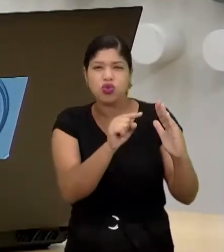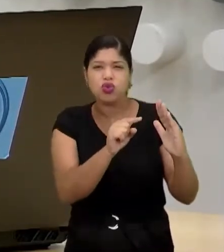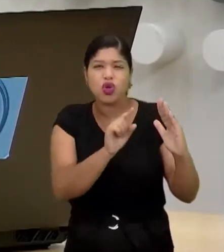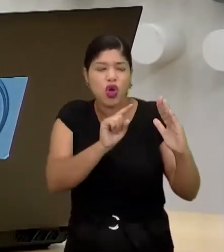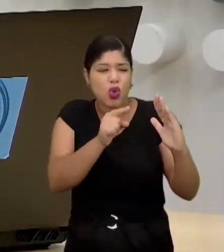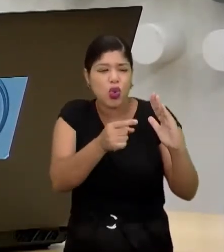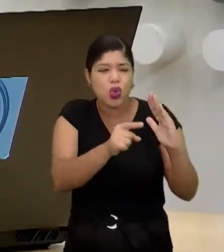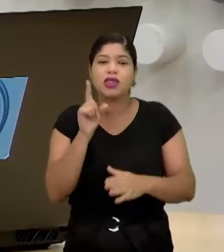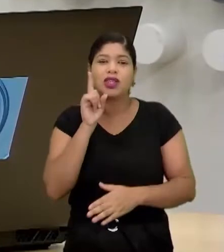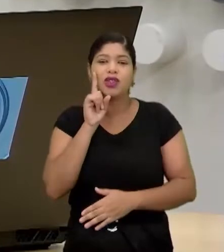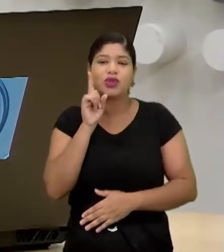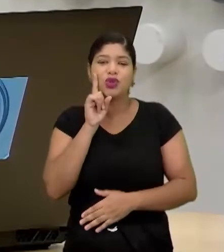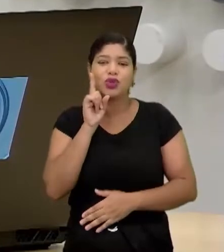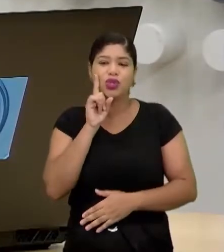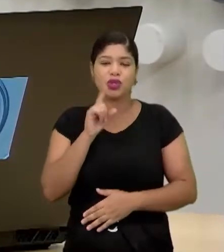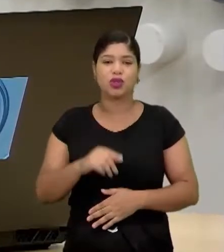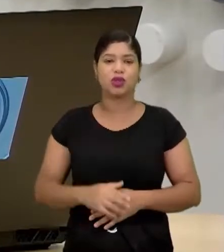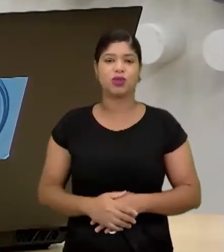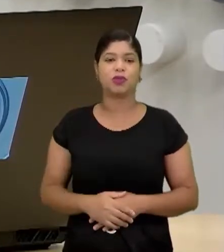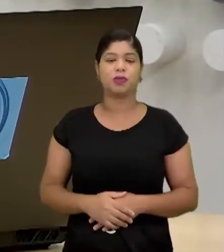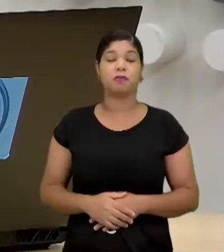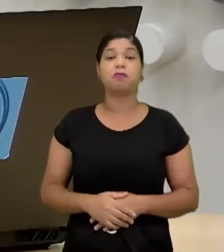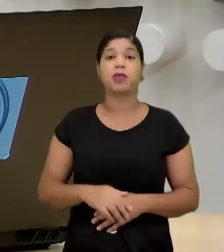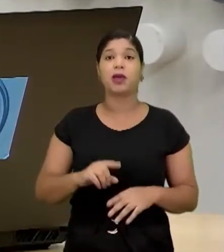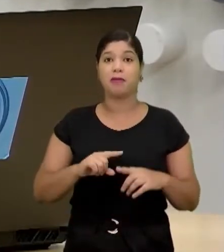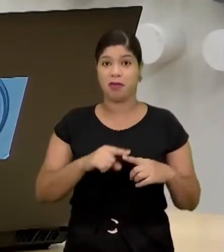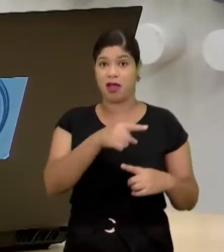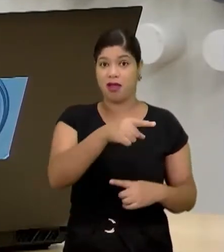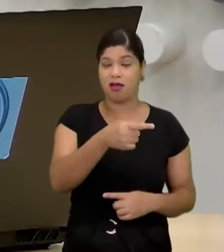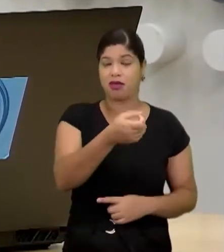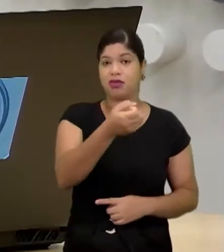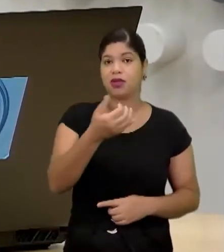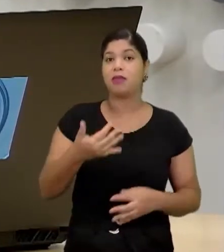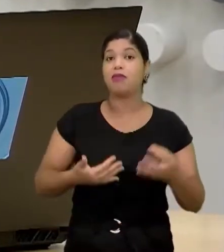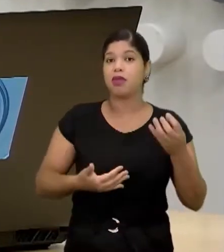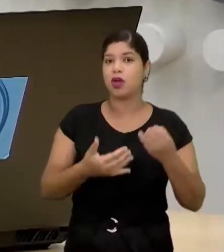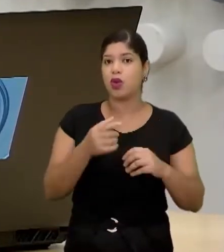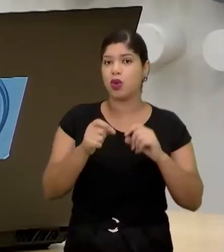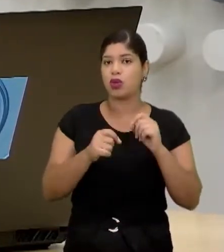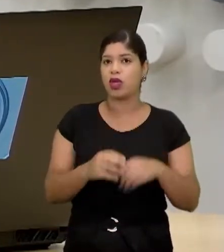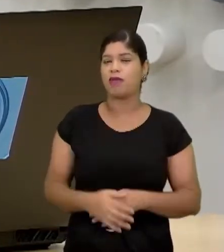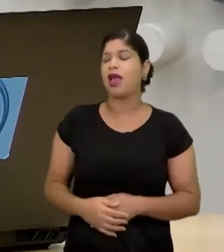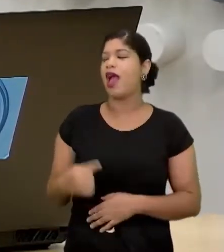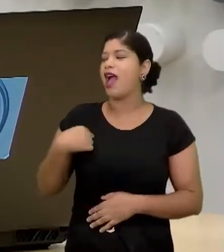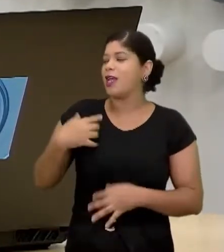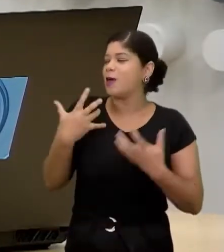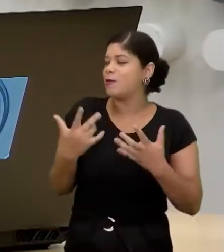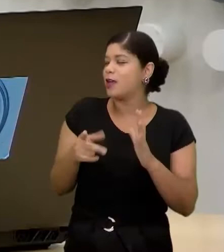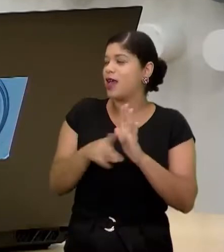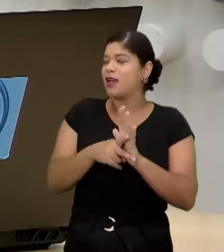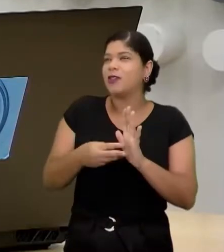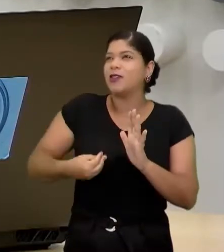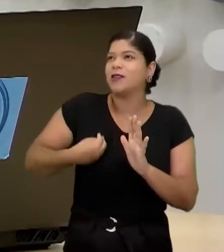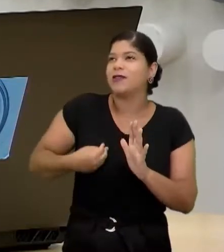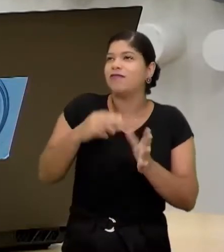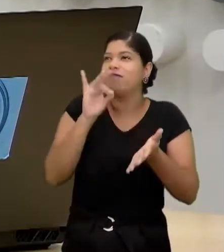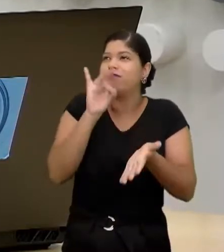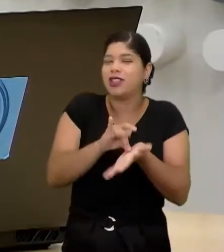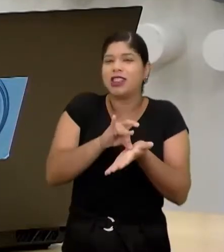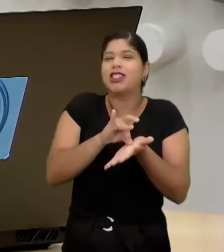Massachusetts e fala assim olha eu vim para o meio dessa Floresta para sugar todo tutano da vida